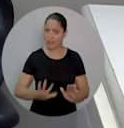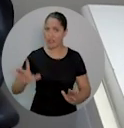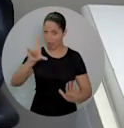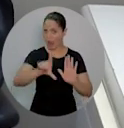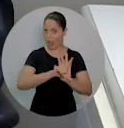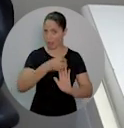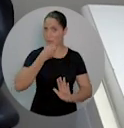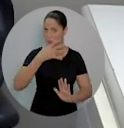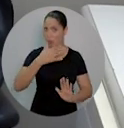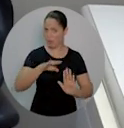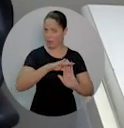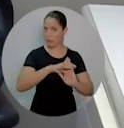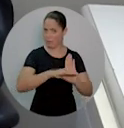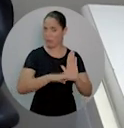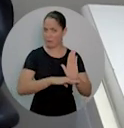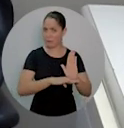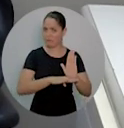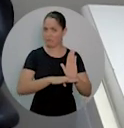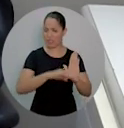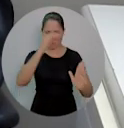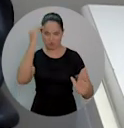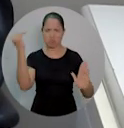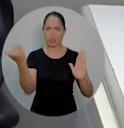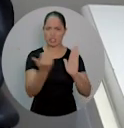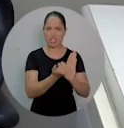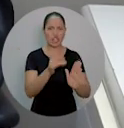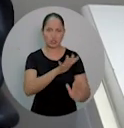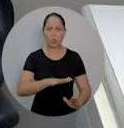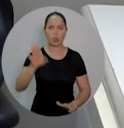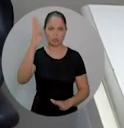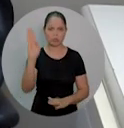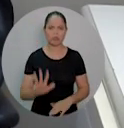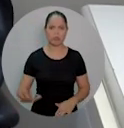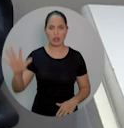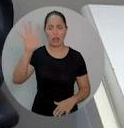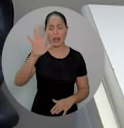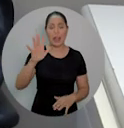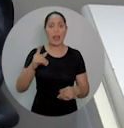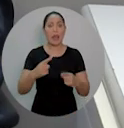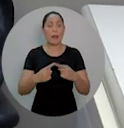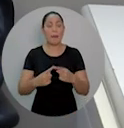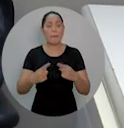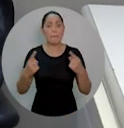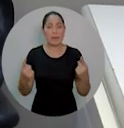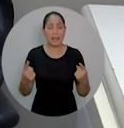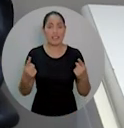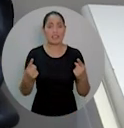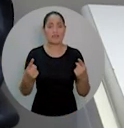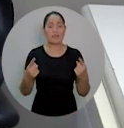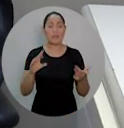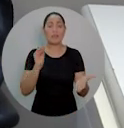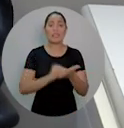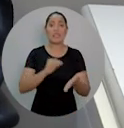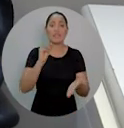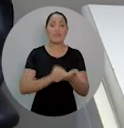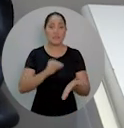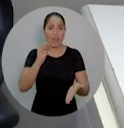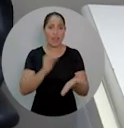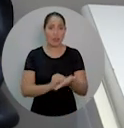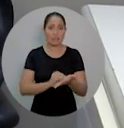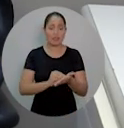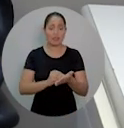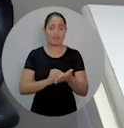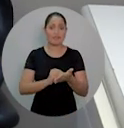federal, uma boa legislação e aplicada em todo o território nacional. O que funciona, não funciona